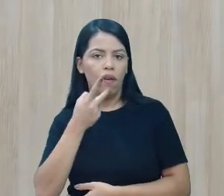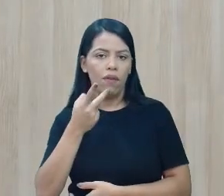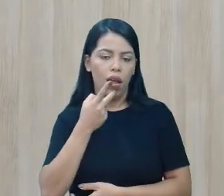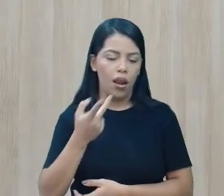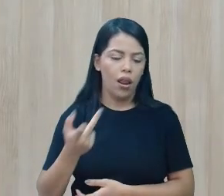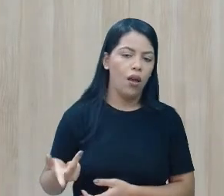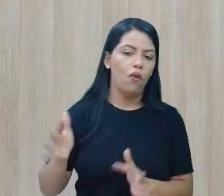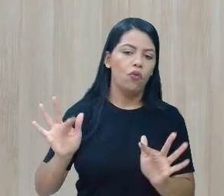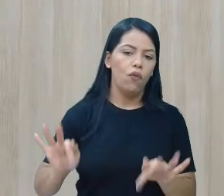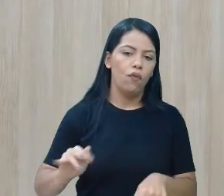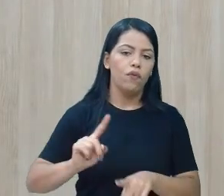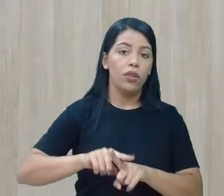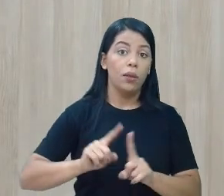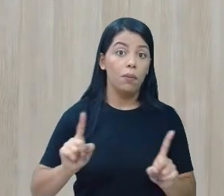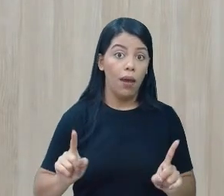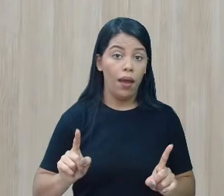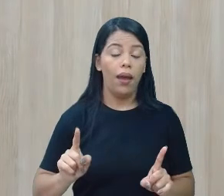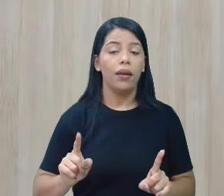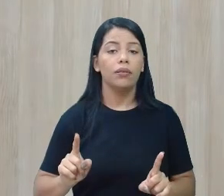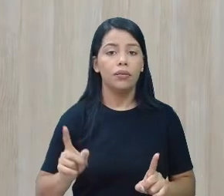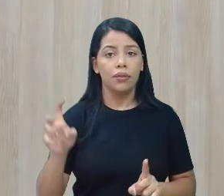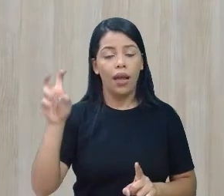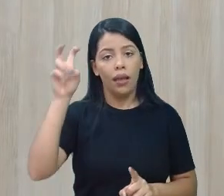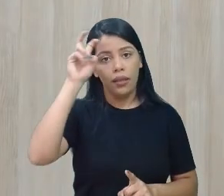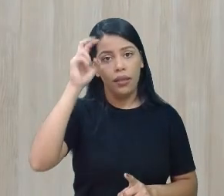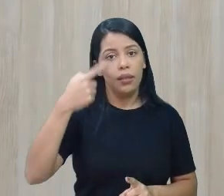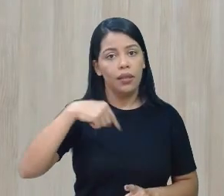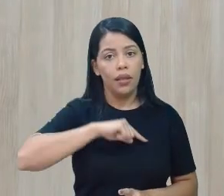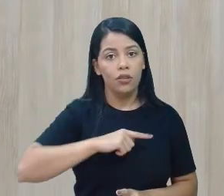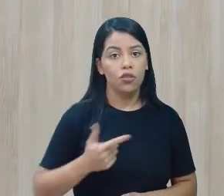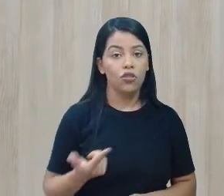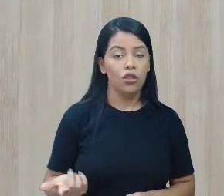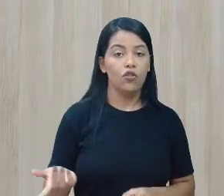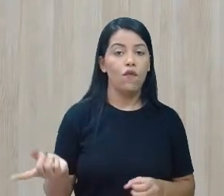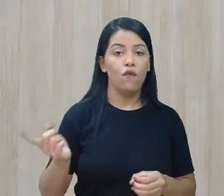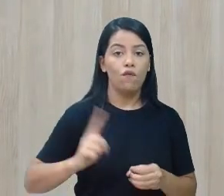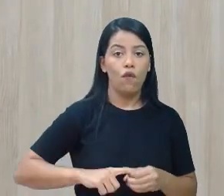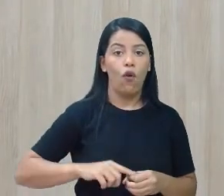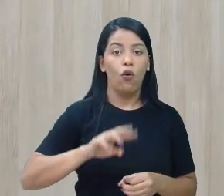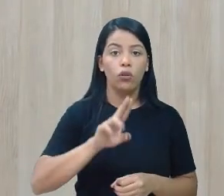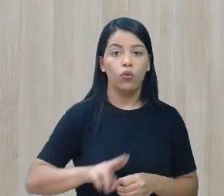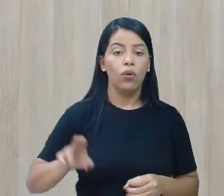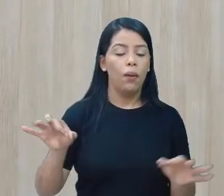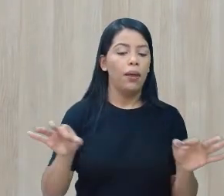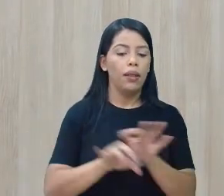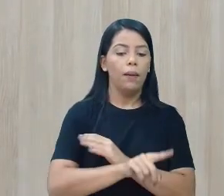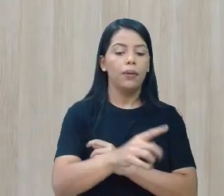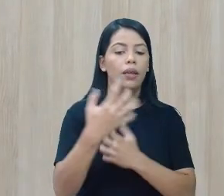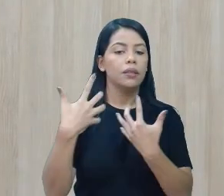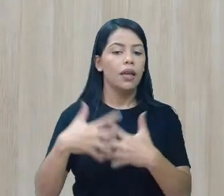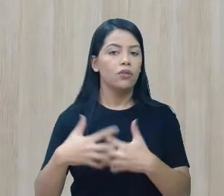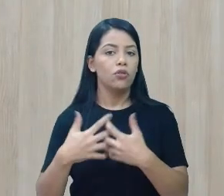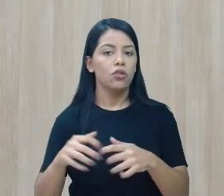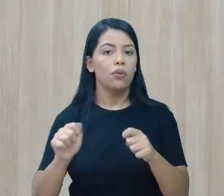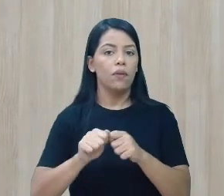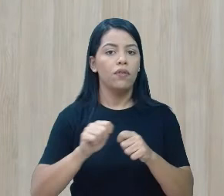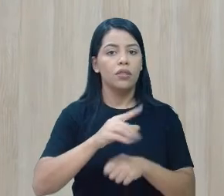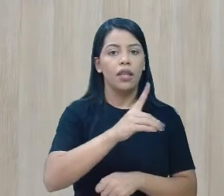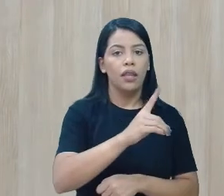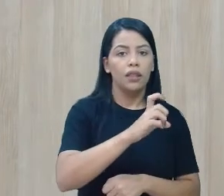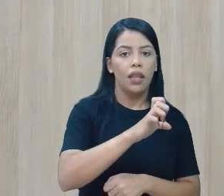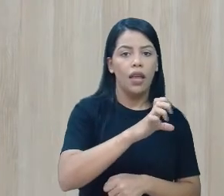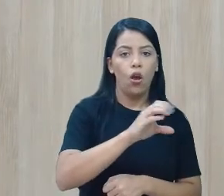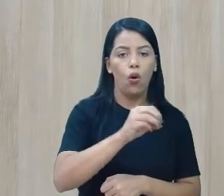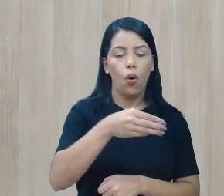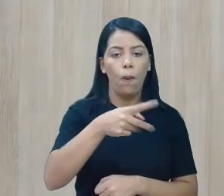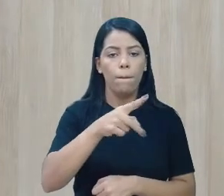despedir, mas na quinta a gente volta com a conclusão desse raciocínio, dessa decomposição de mais de um valor, tá certo? E aí, professor,